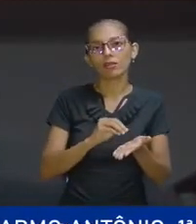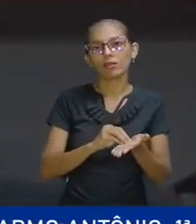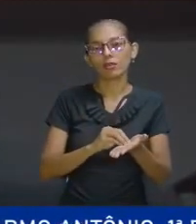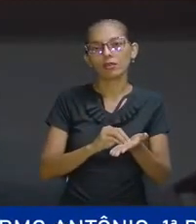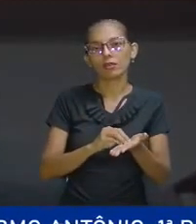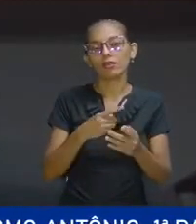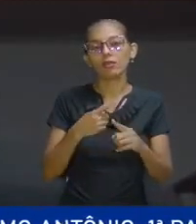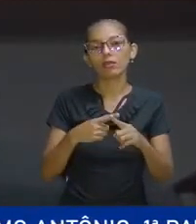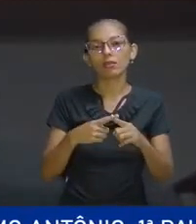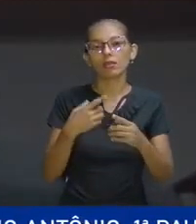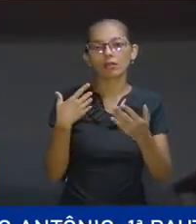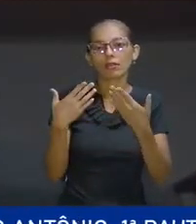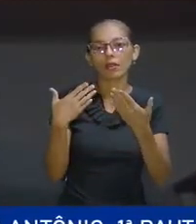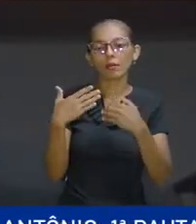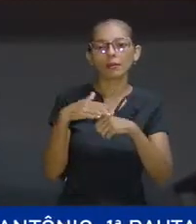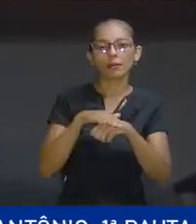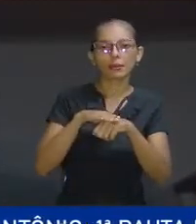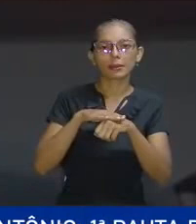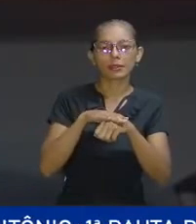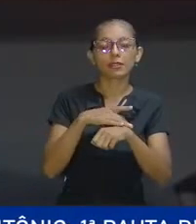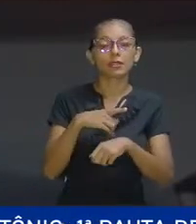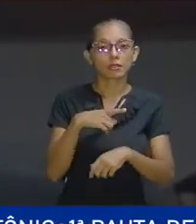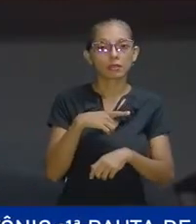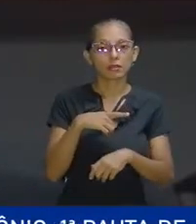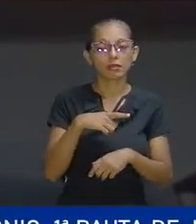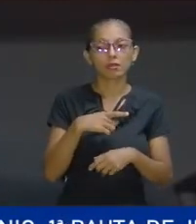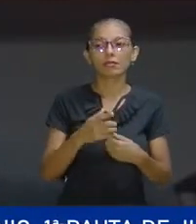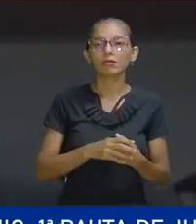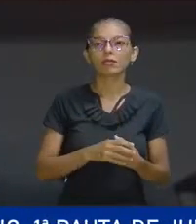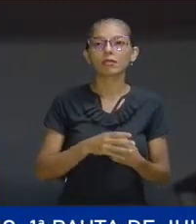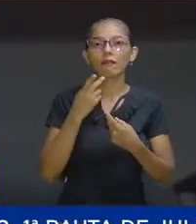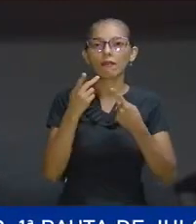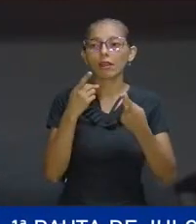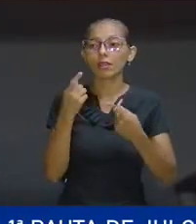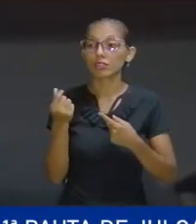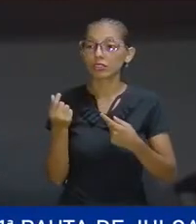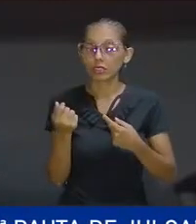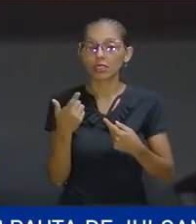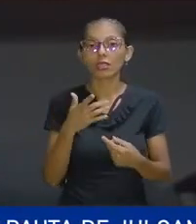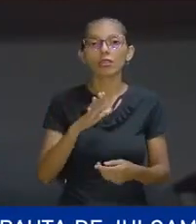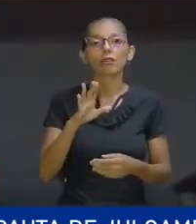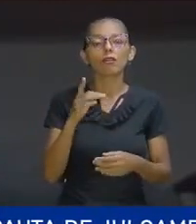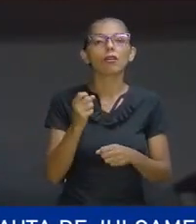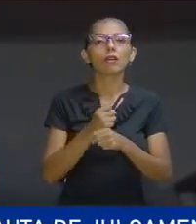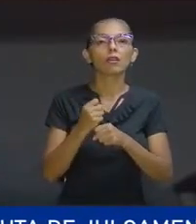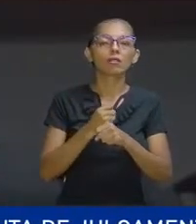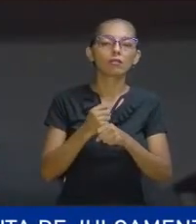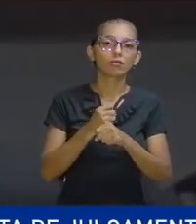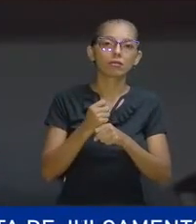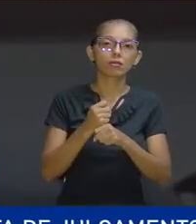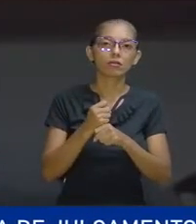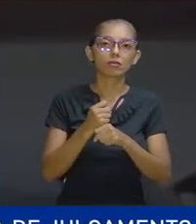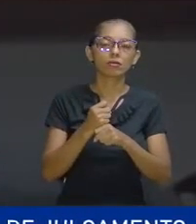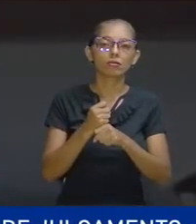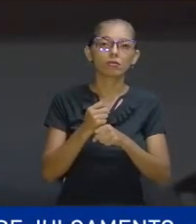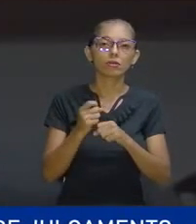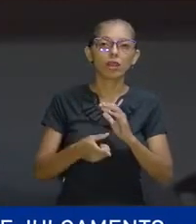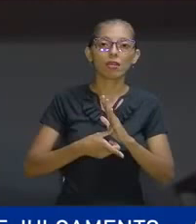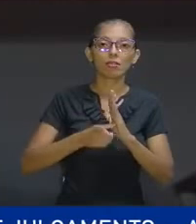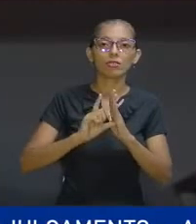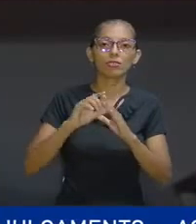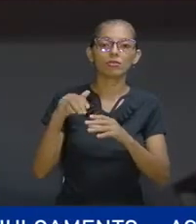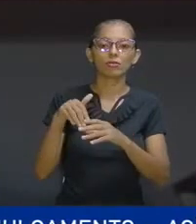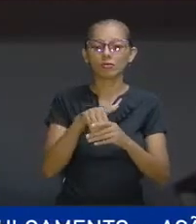teriam tido uma finalidade eleitoral, até porque foi no ano anterior ao período das